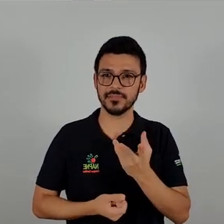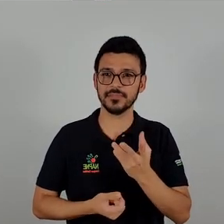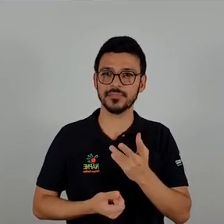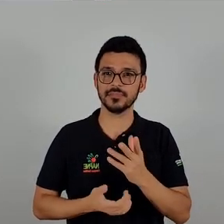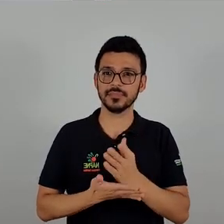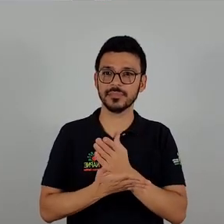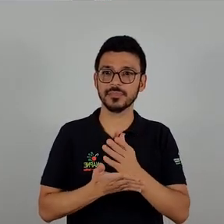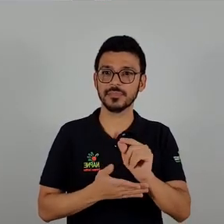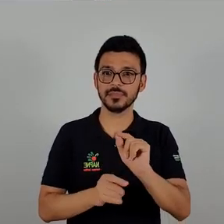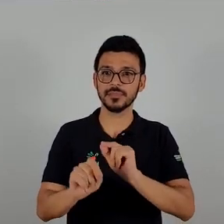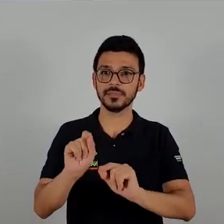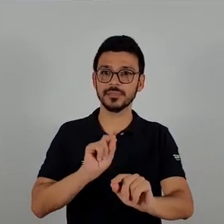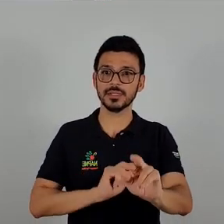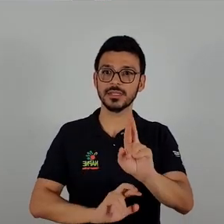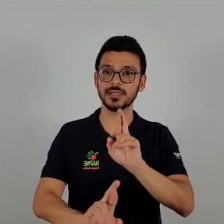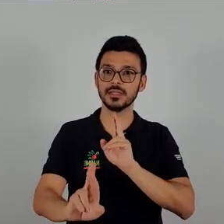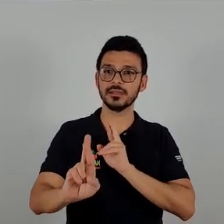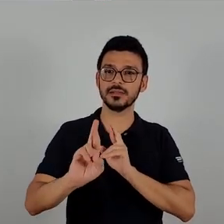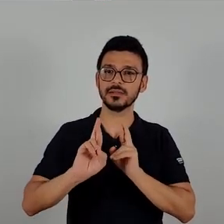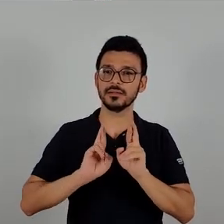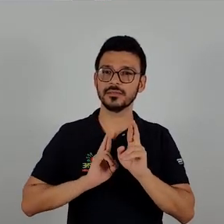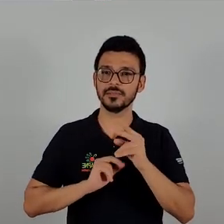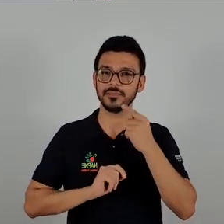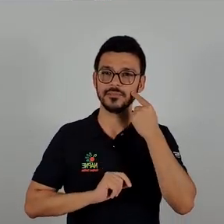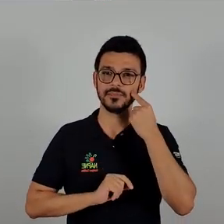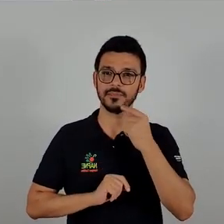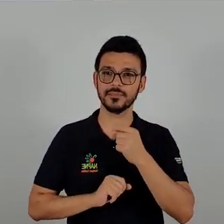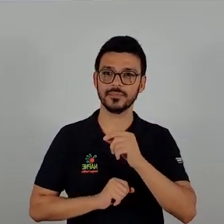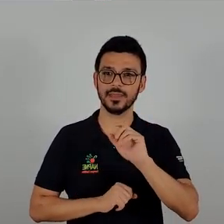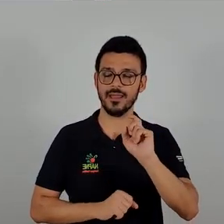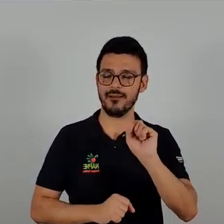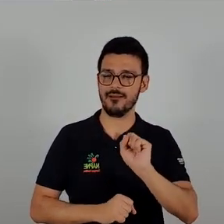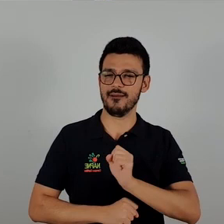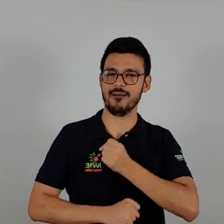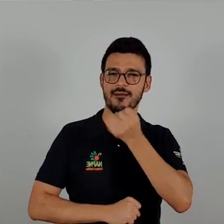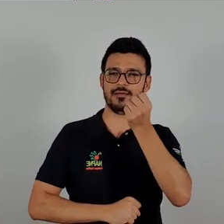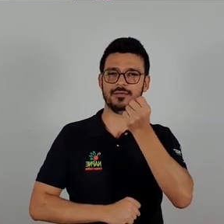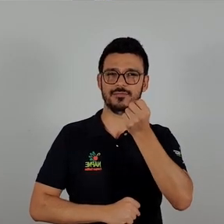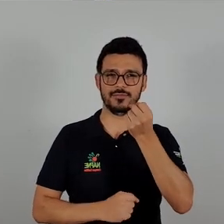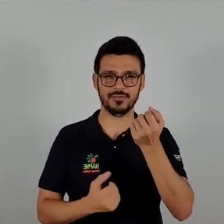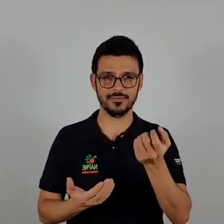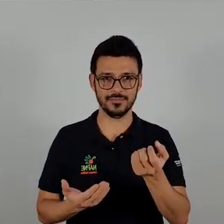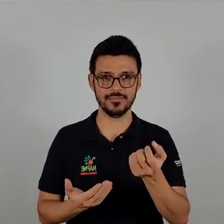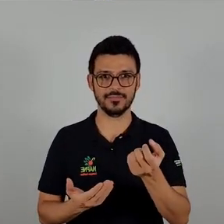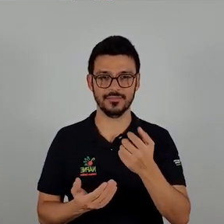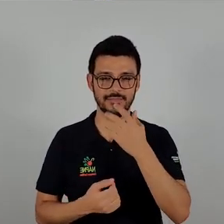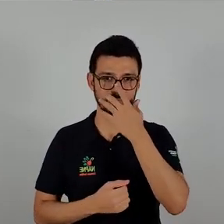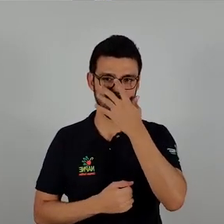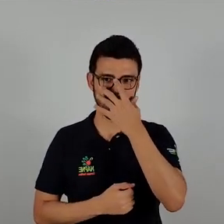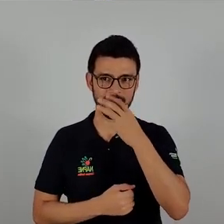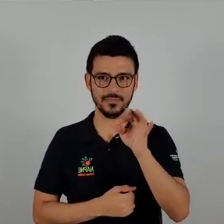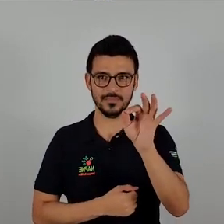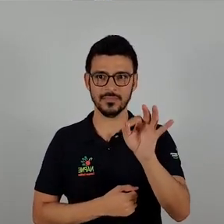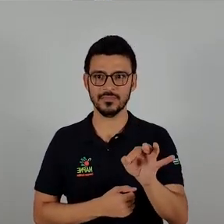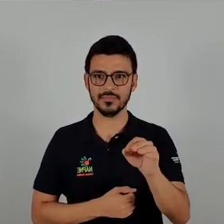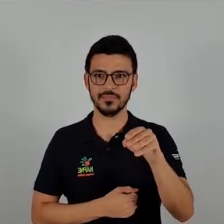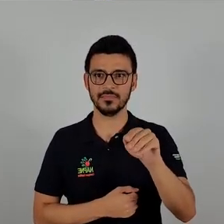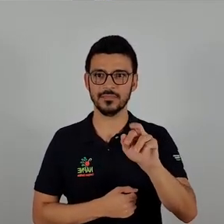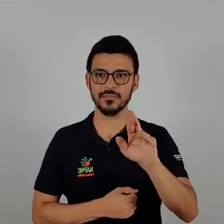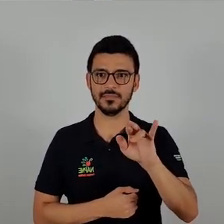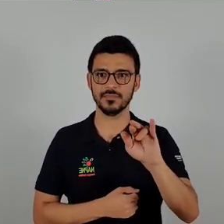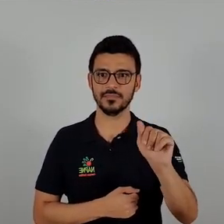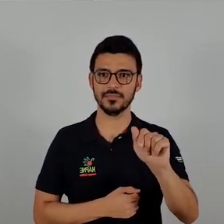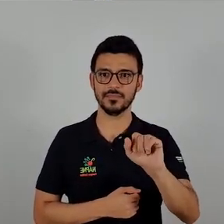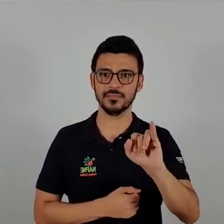agressividade, mágoas, perdões não concedidos. Essas são as emoções que fragilizam o nosso fígado.